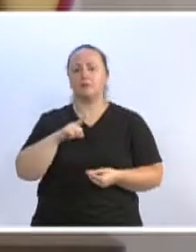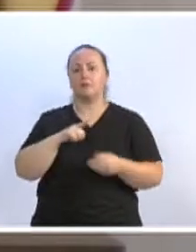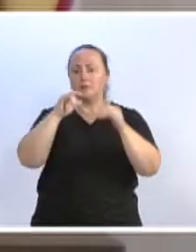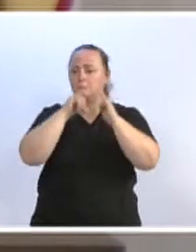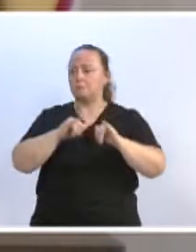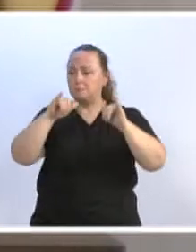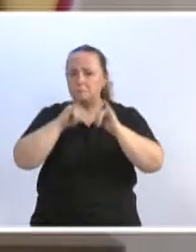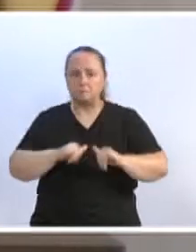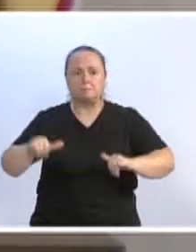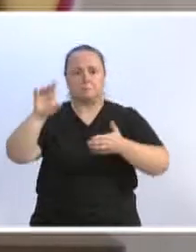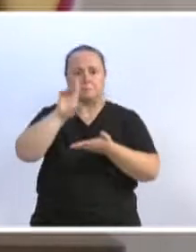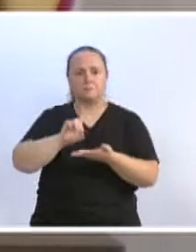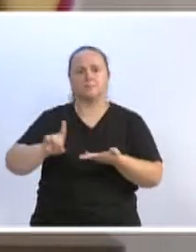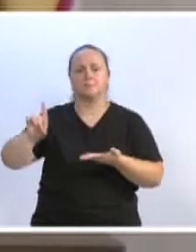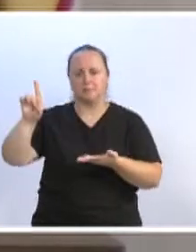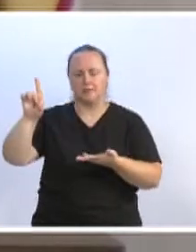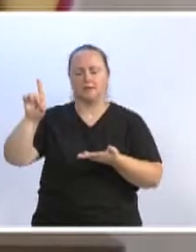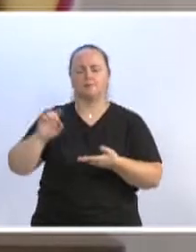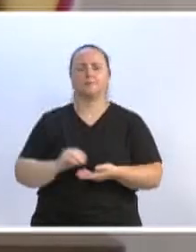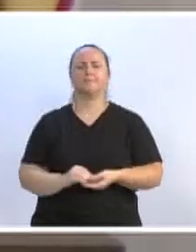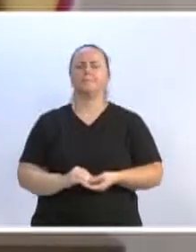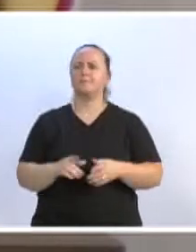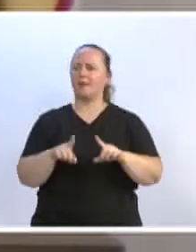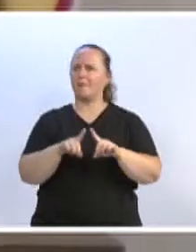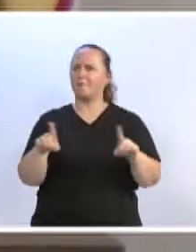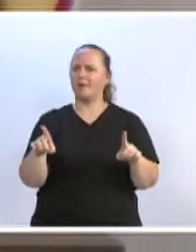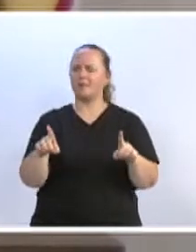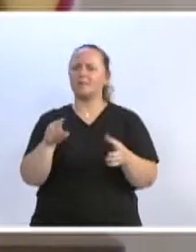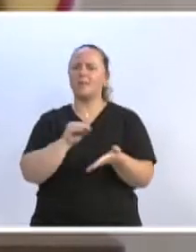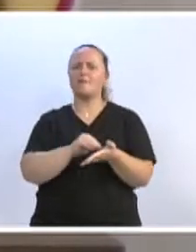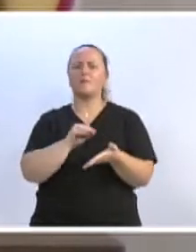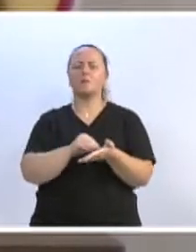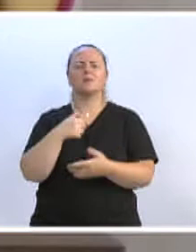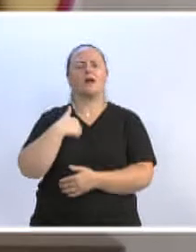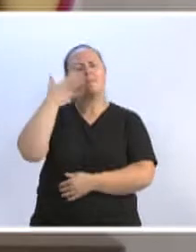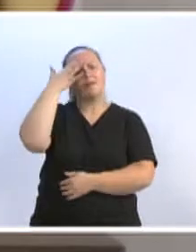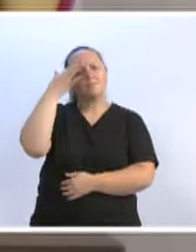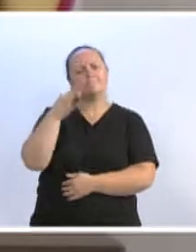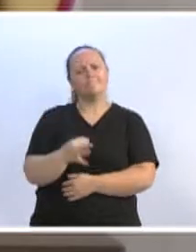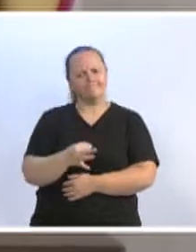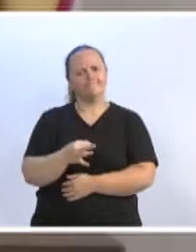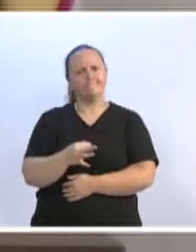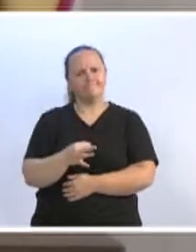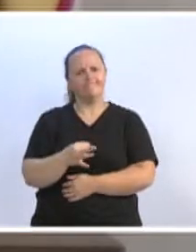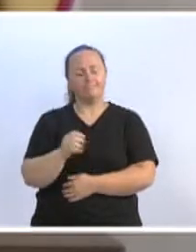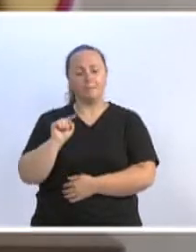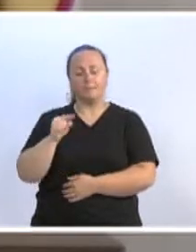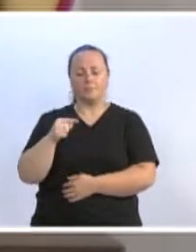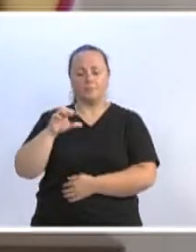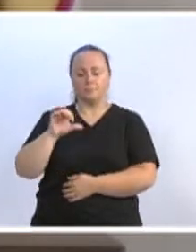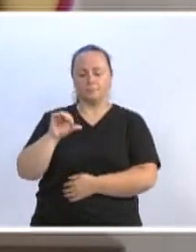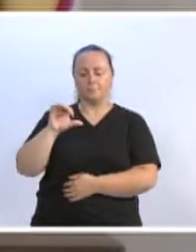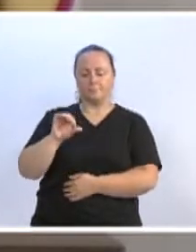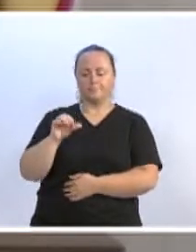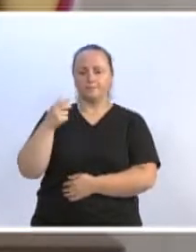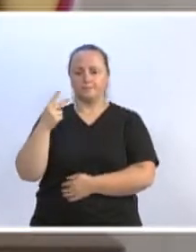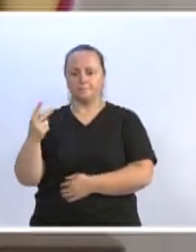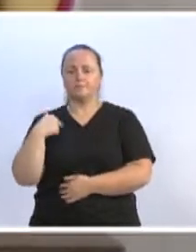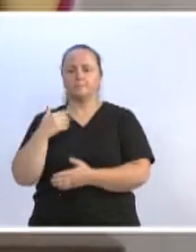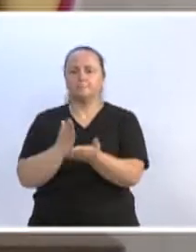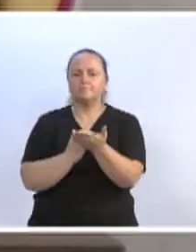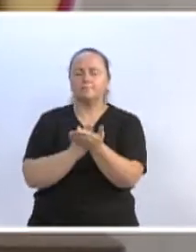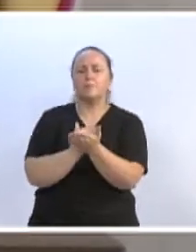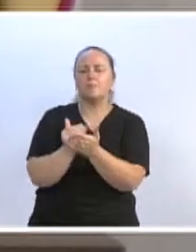de Deus, mas eu creio que eu não tinha compreendido. Em 1992, eu comecei a participar de um